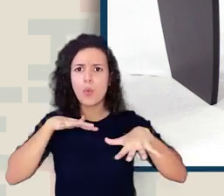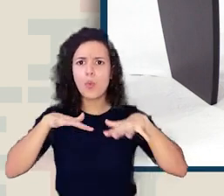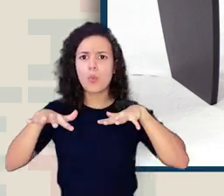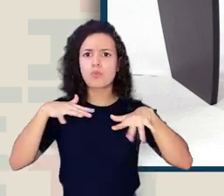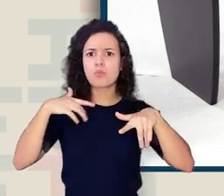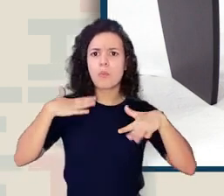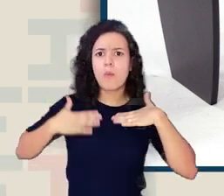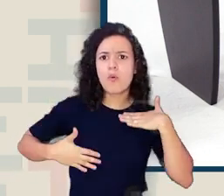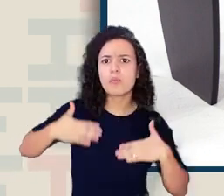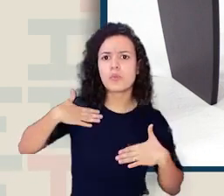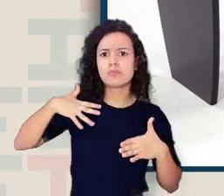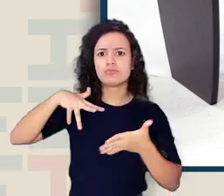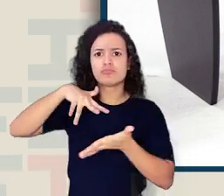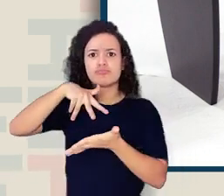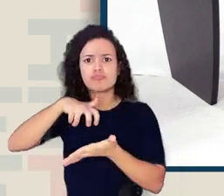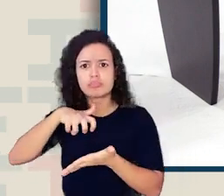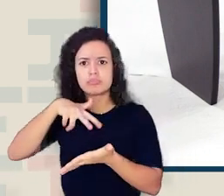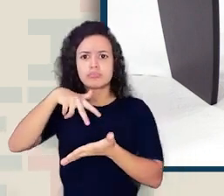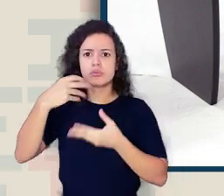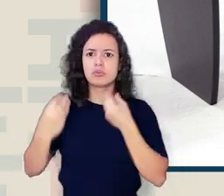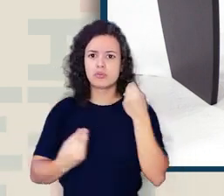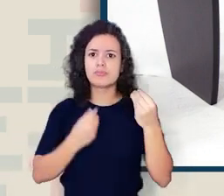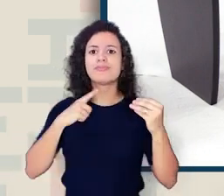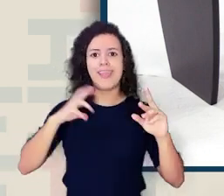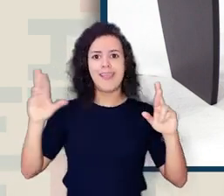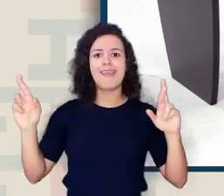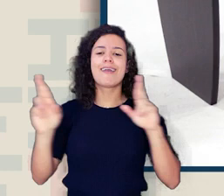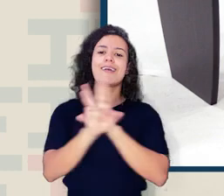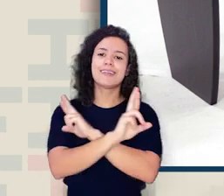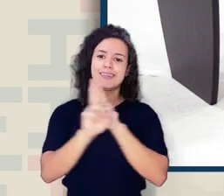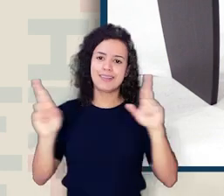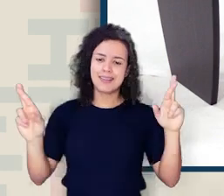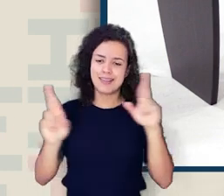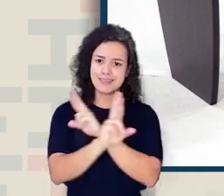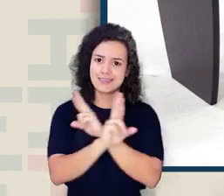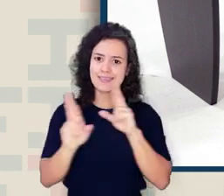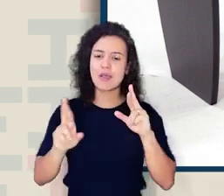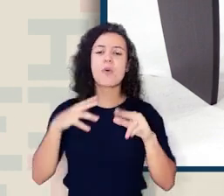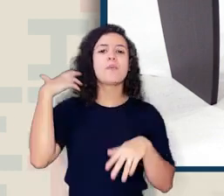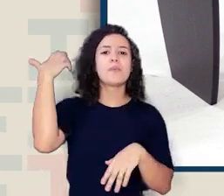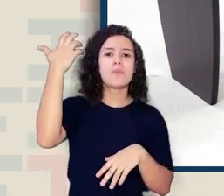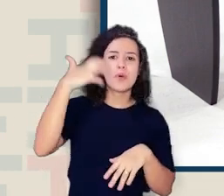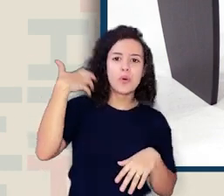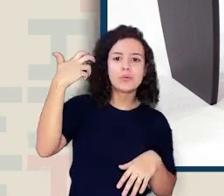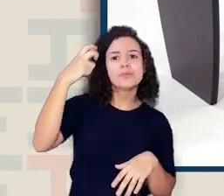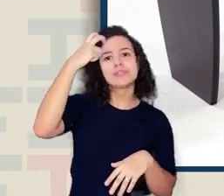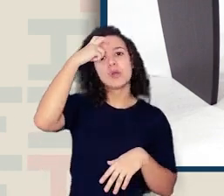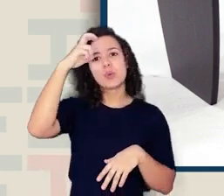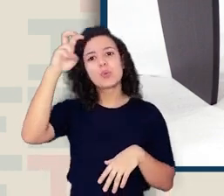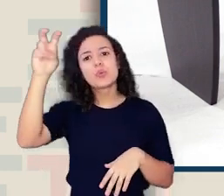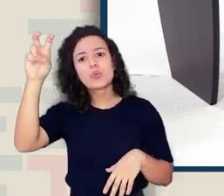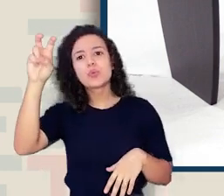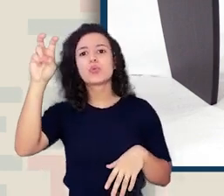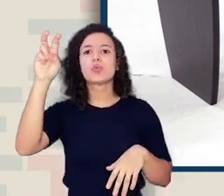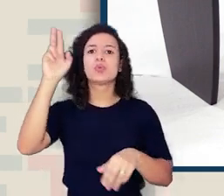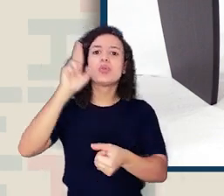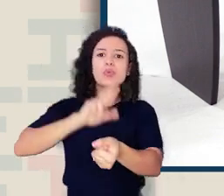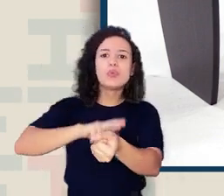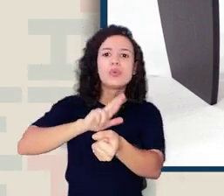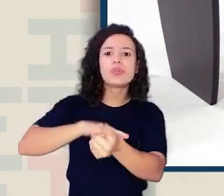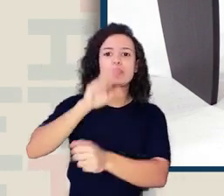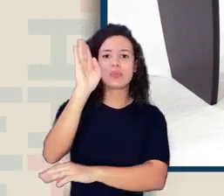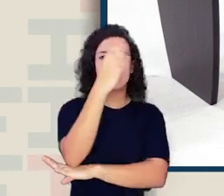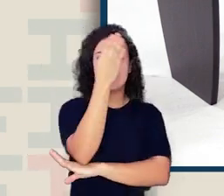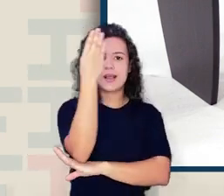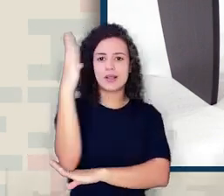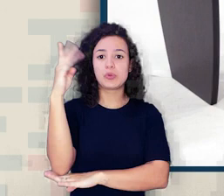essa manifestação toda que se expressa entre coreografias, linguagem musical e cultura da